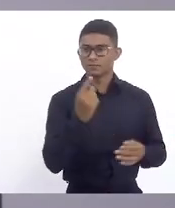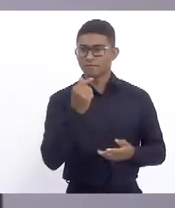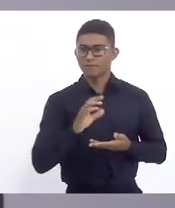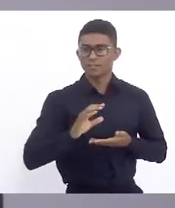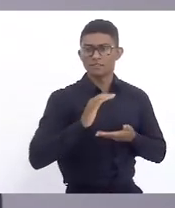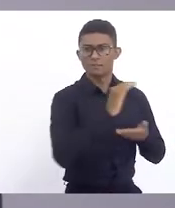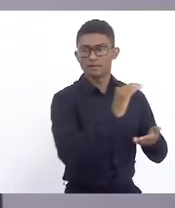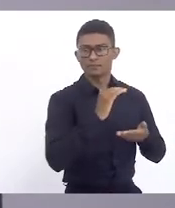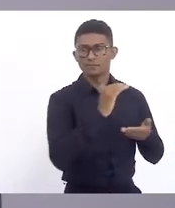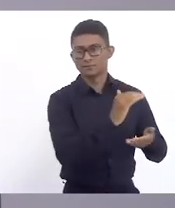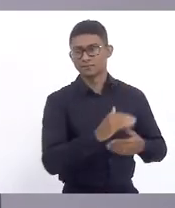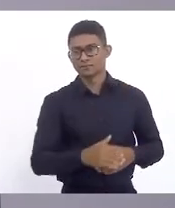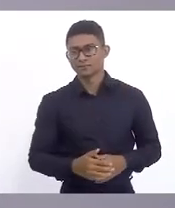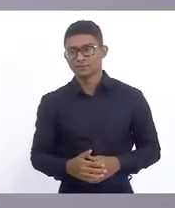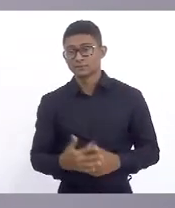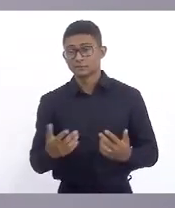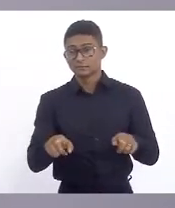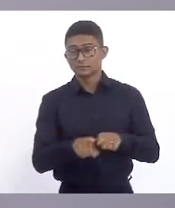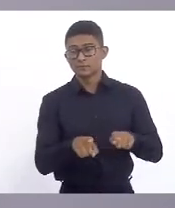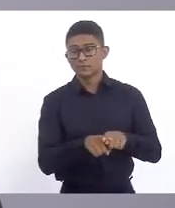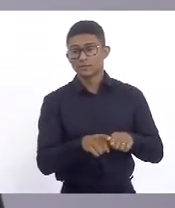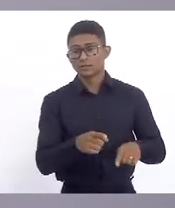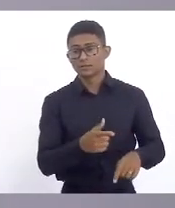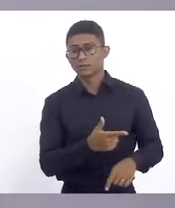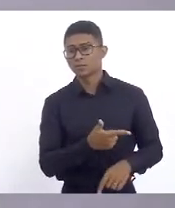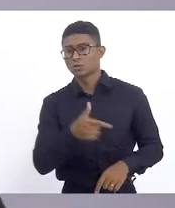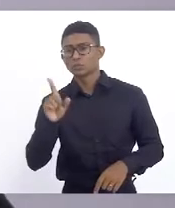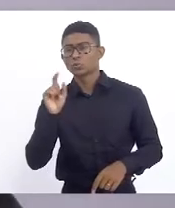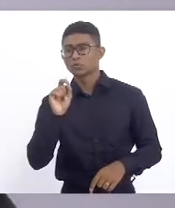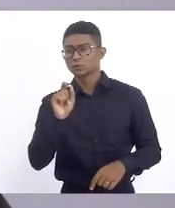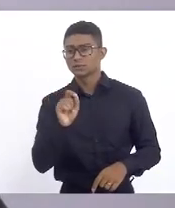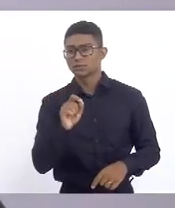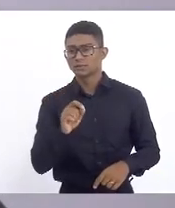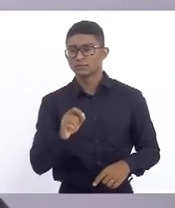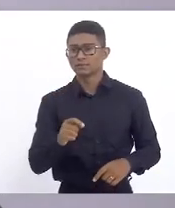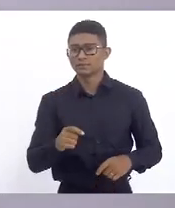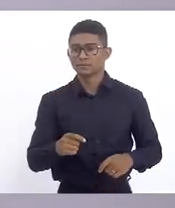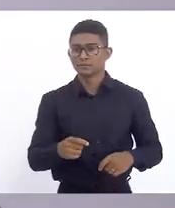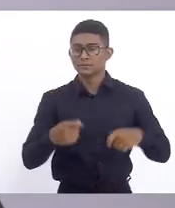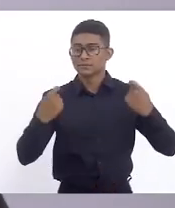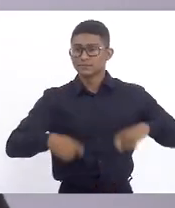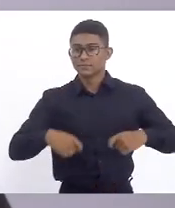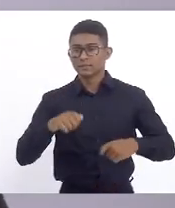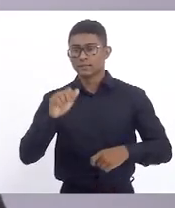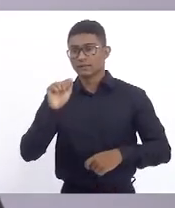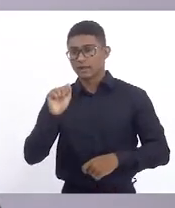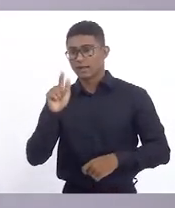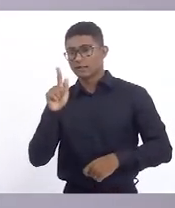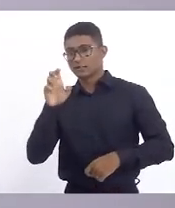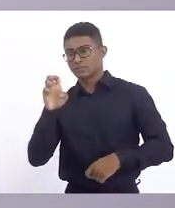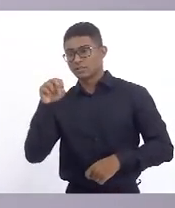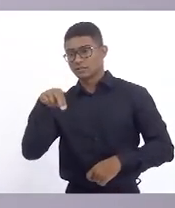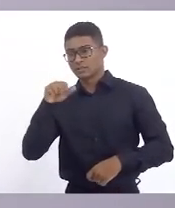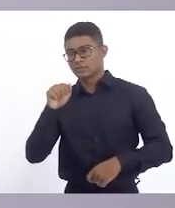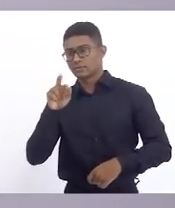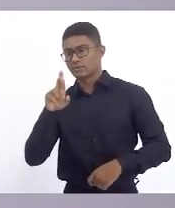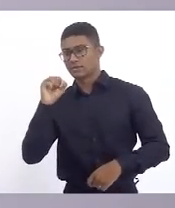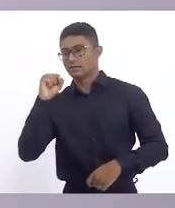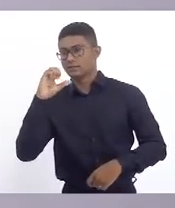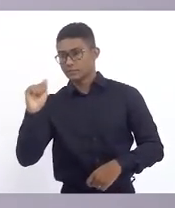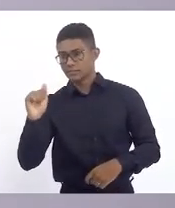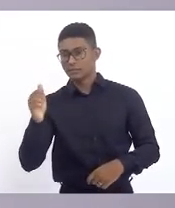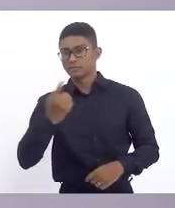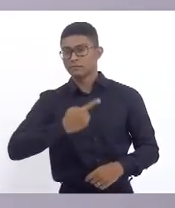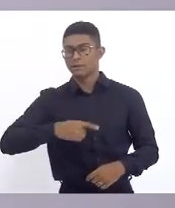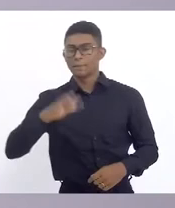concessionárias, em um momento, né, de necessidade, como foi dito aqui, de fortalecimento da Agenersa. Lembrar que nós fizemos uma representação, ainda